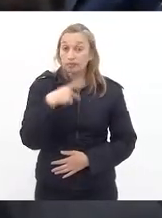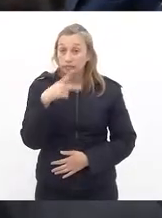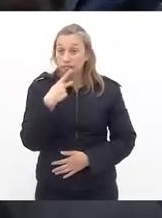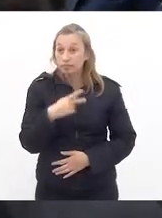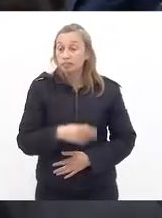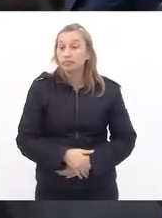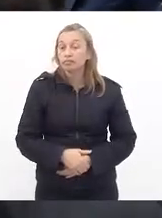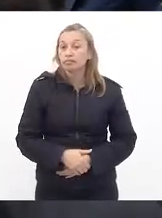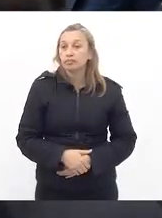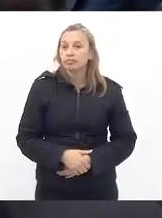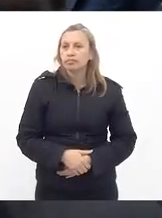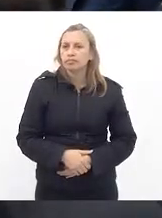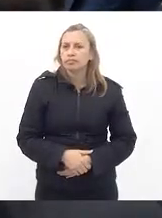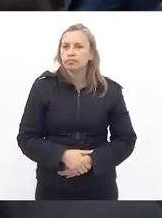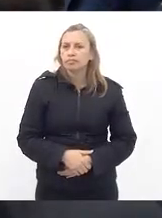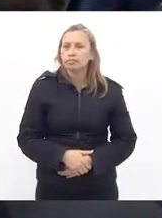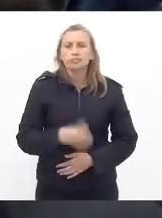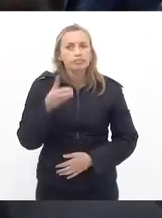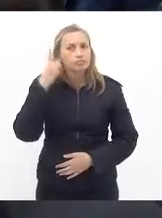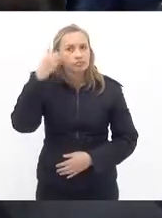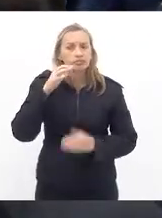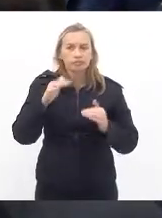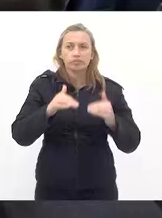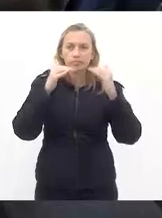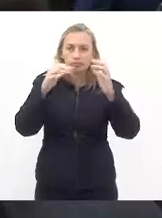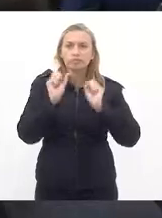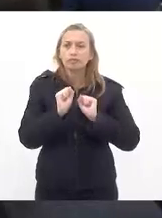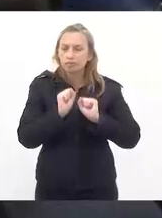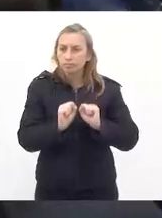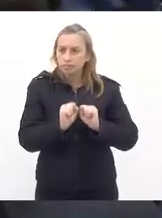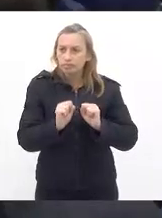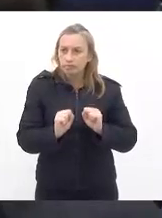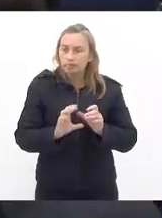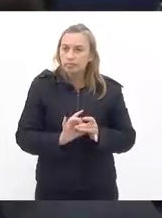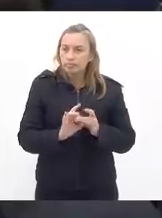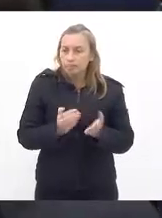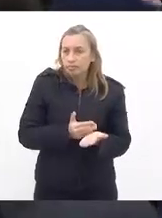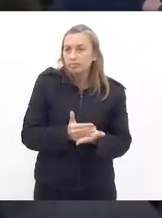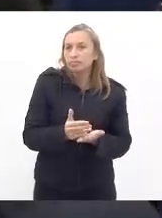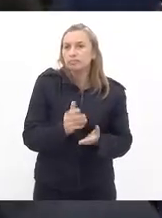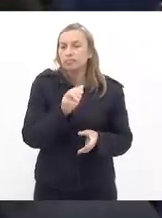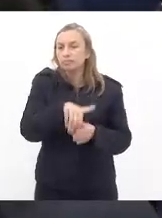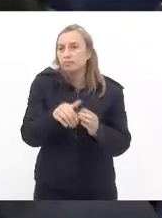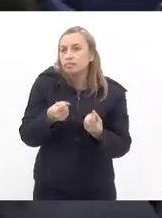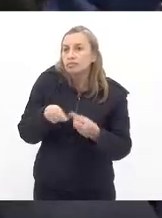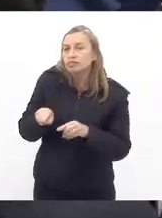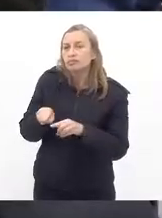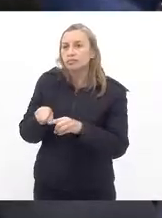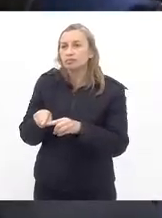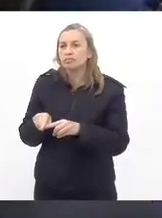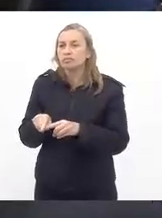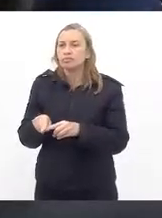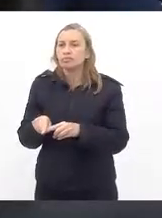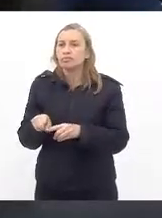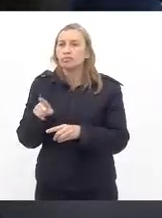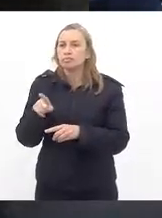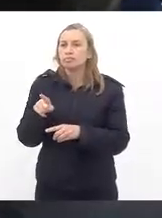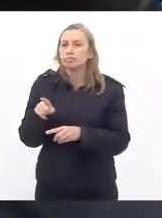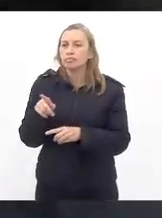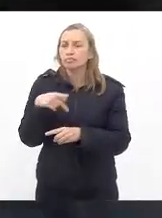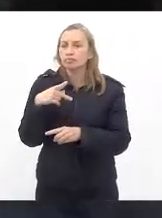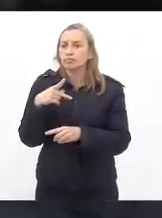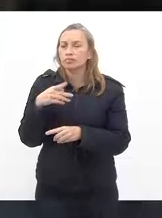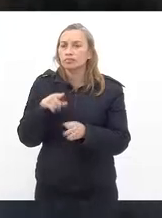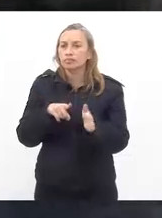trazendo que o deputado suplente Poderia abrir o voto divergente ele remeteu